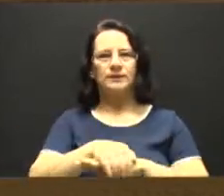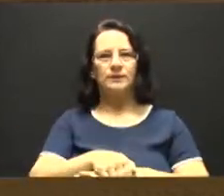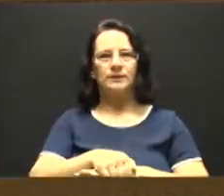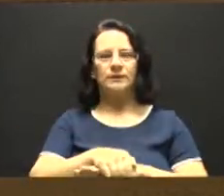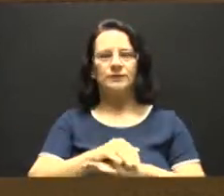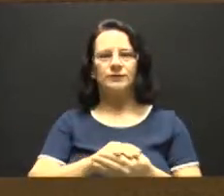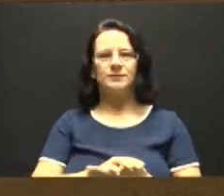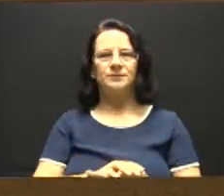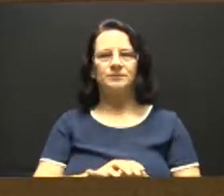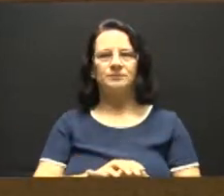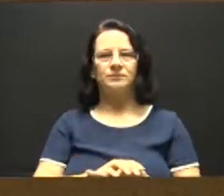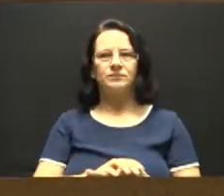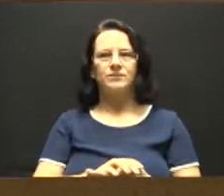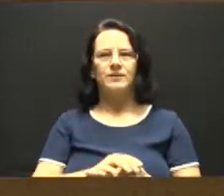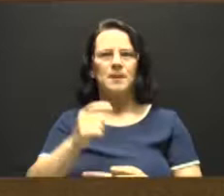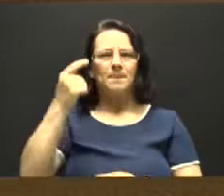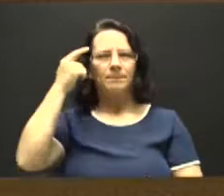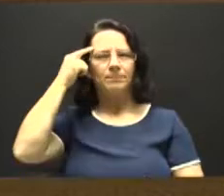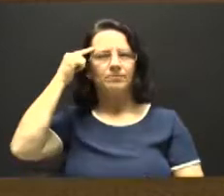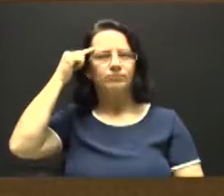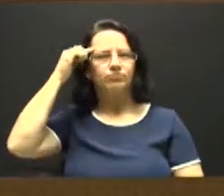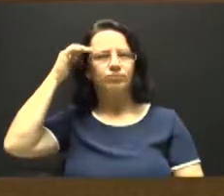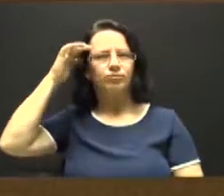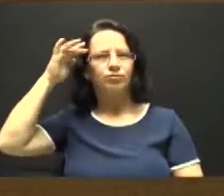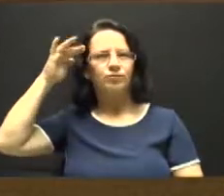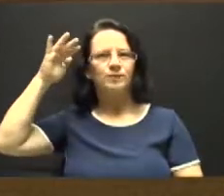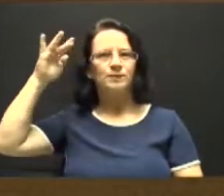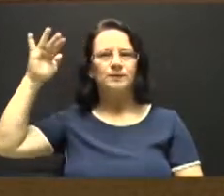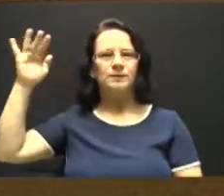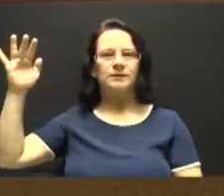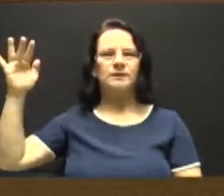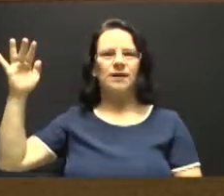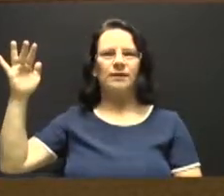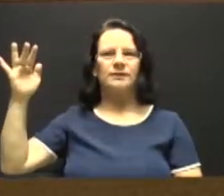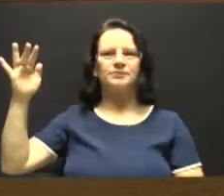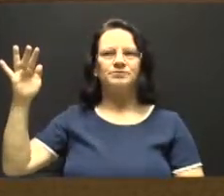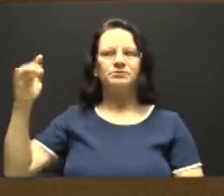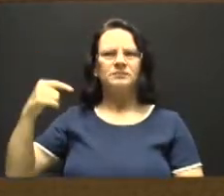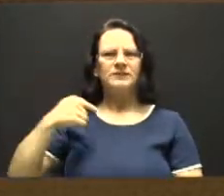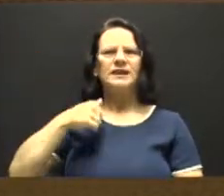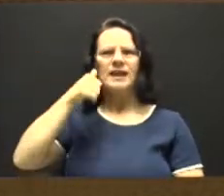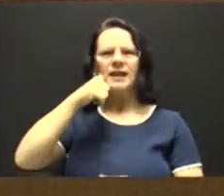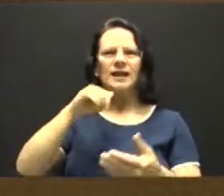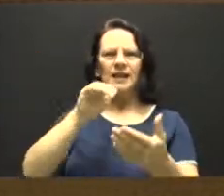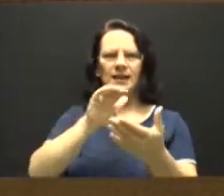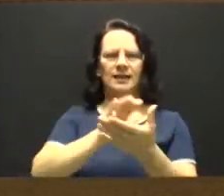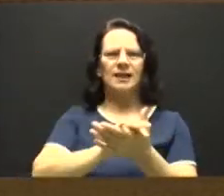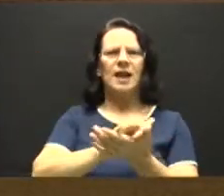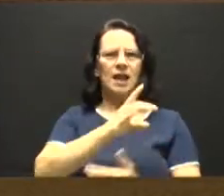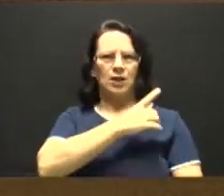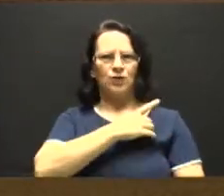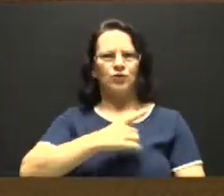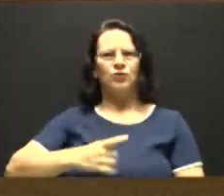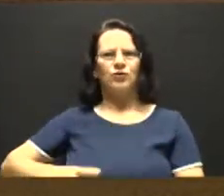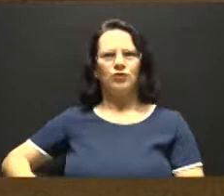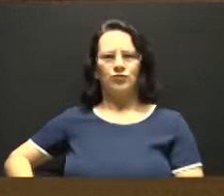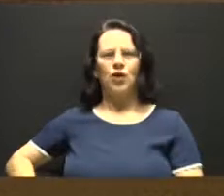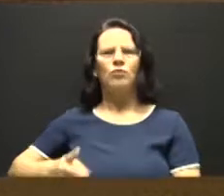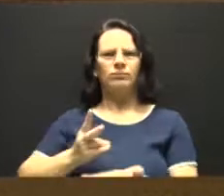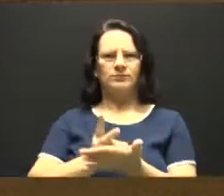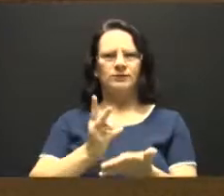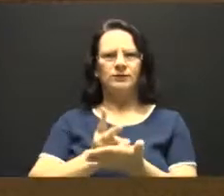traçar algumas reflexões e olha que eu até falei para minha esposa só um diácono permanente da igreja